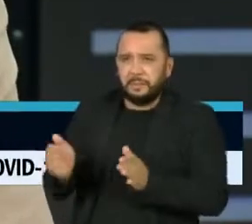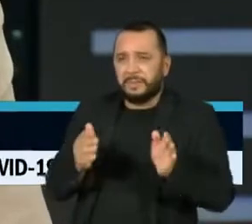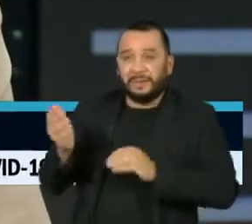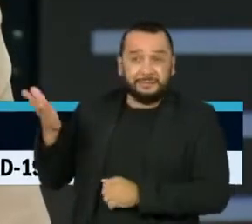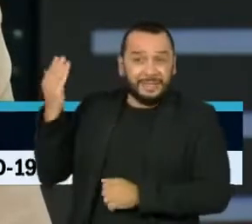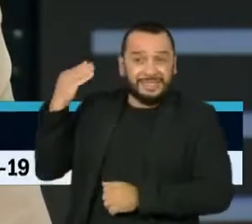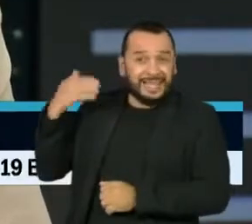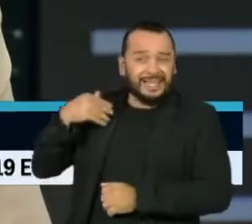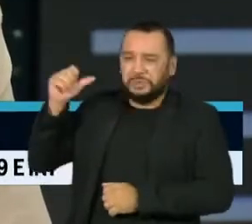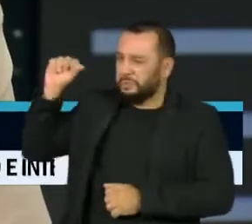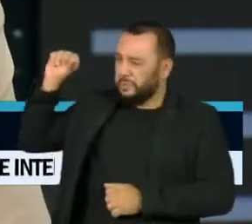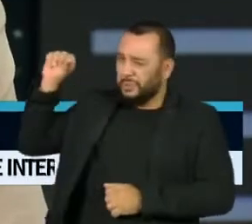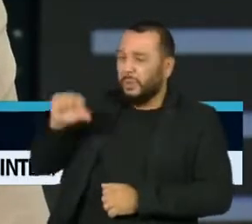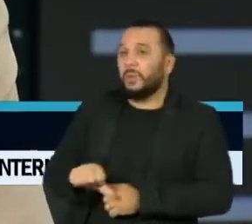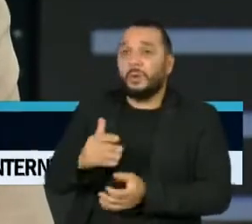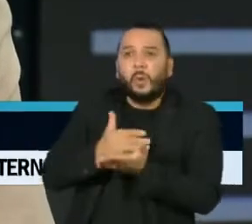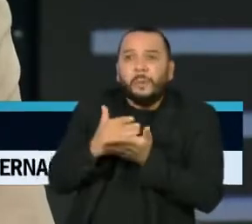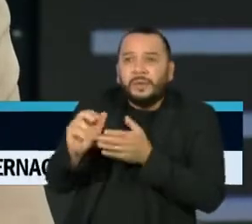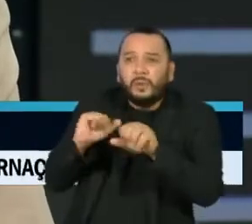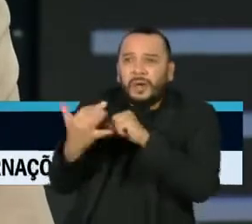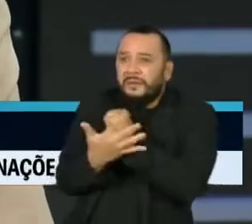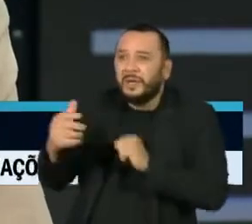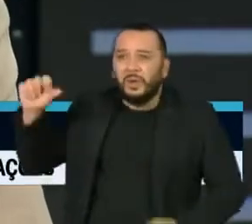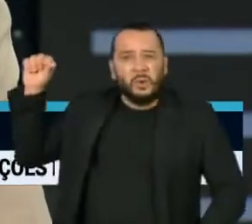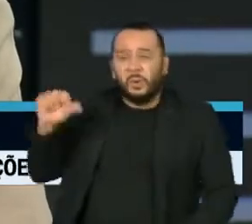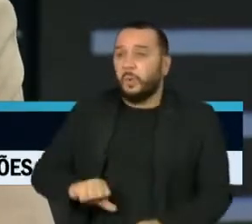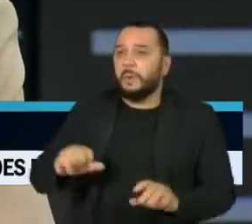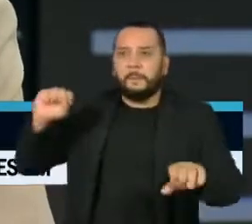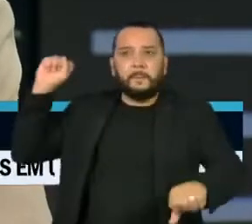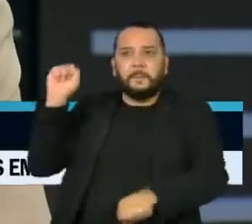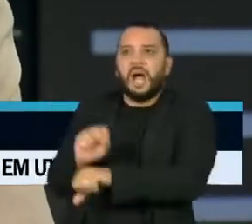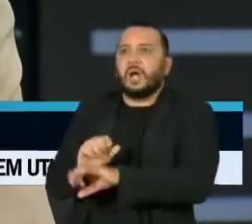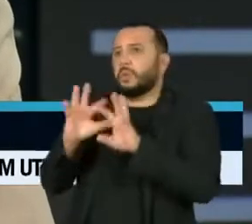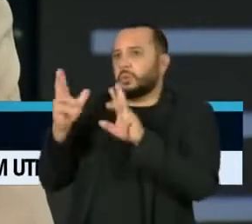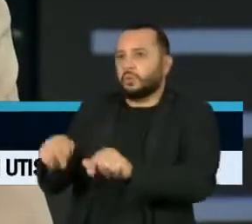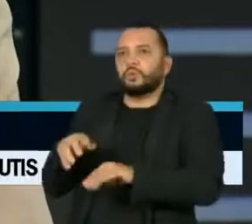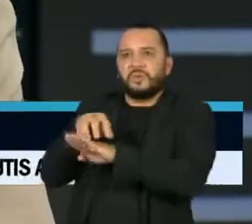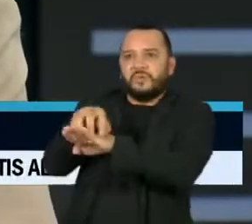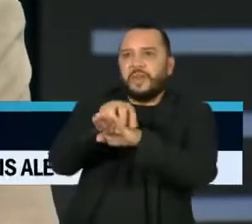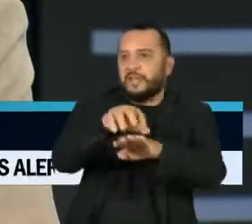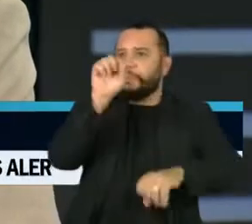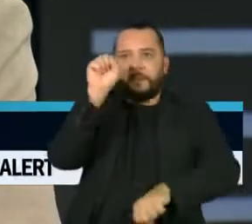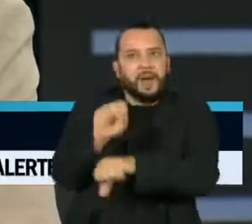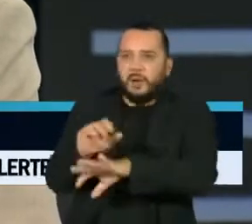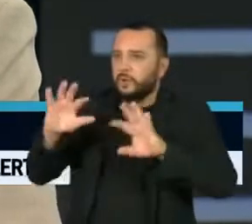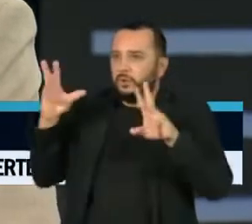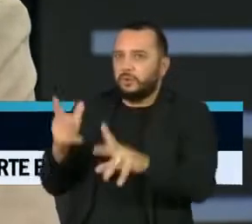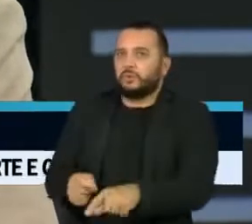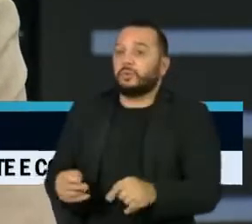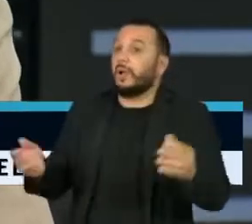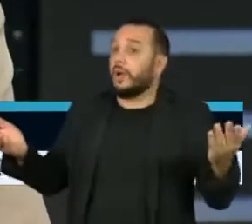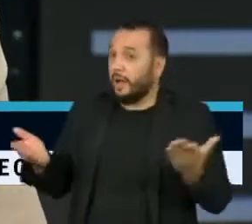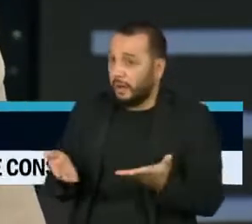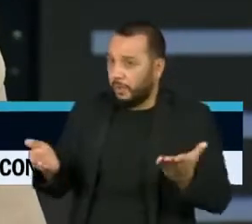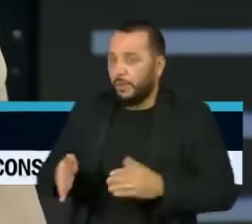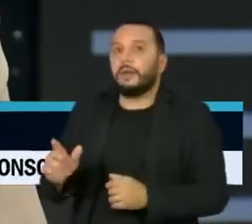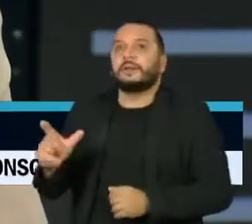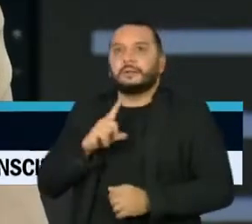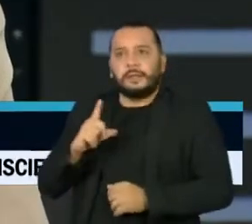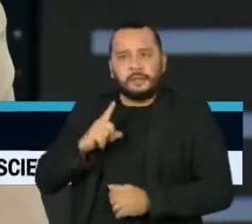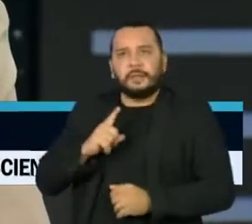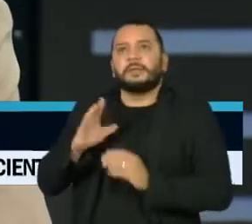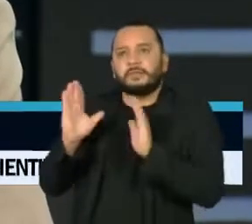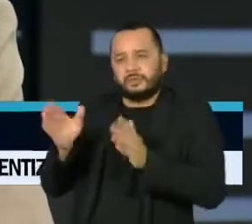corrida ao muito piores falar com um sistema praticamente interrompido de frete de fornecimento Agora você começa a ter uma